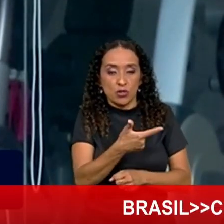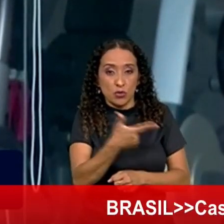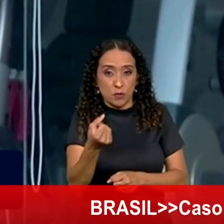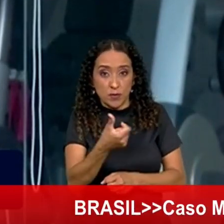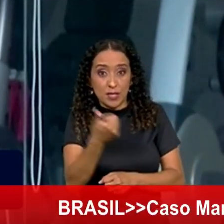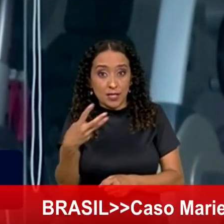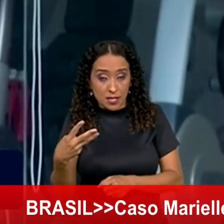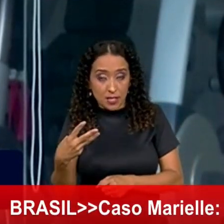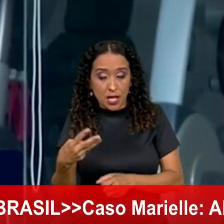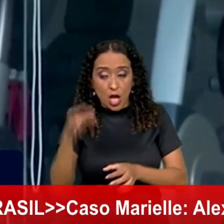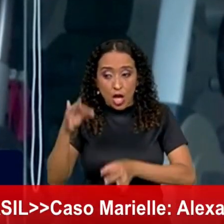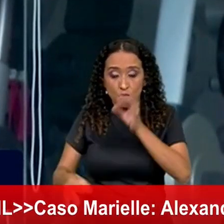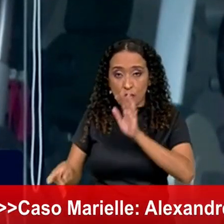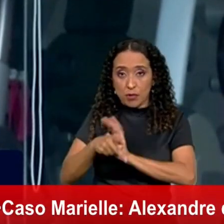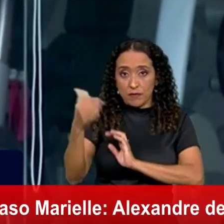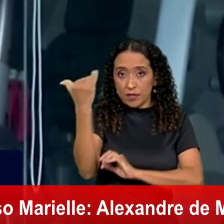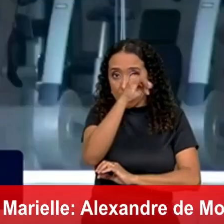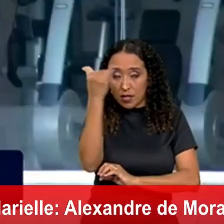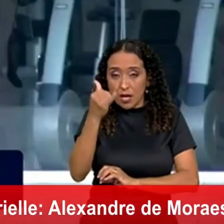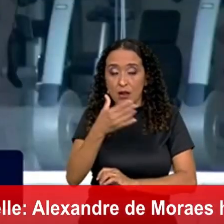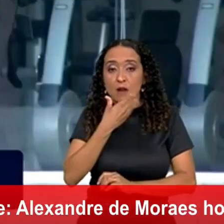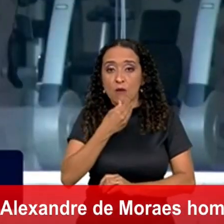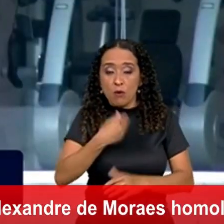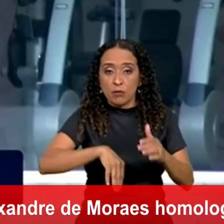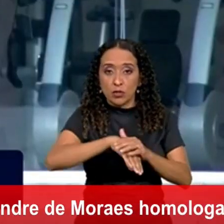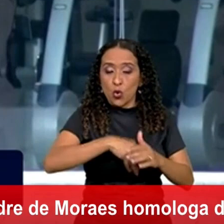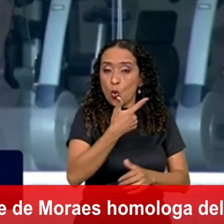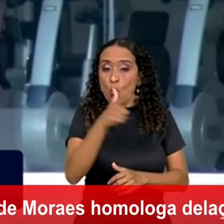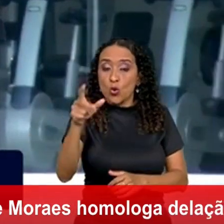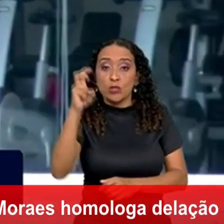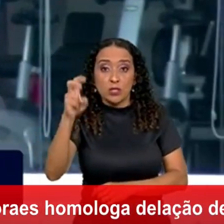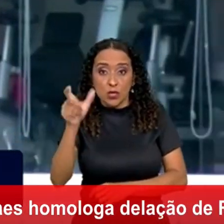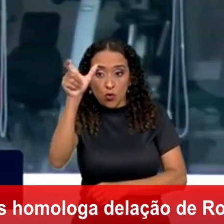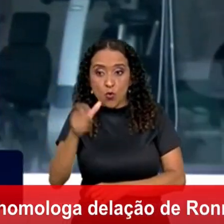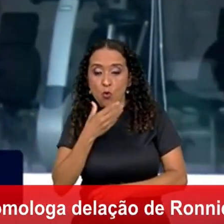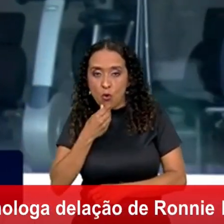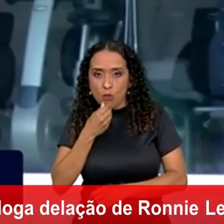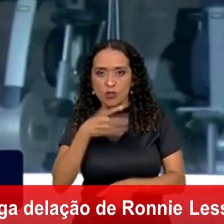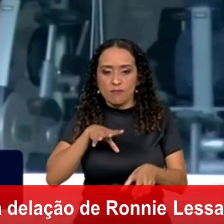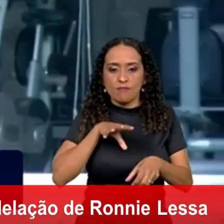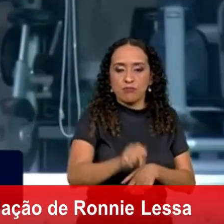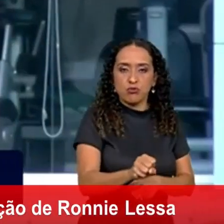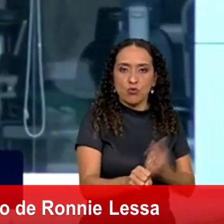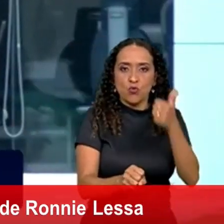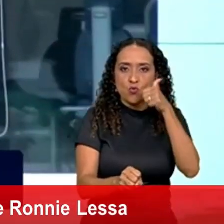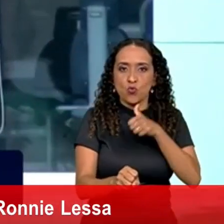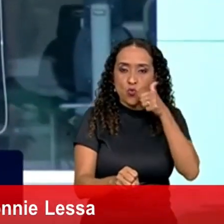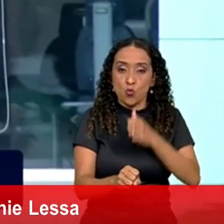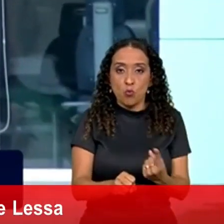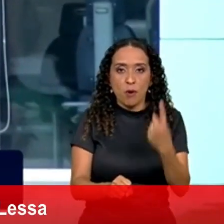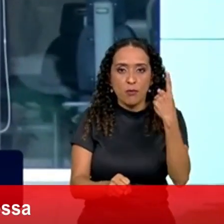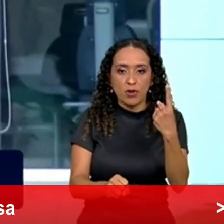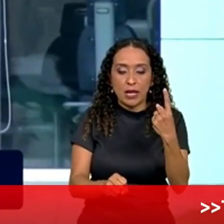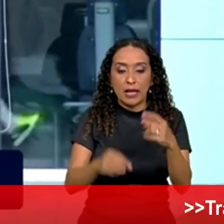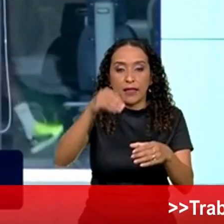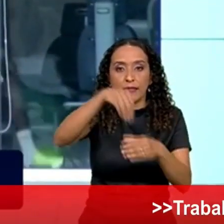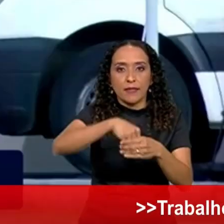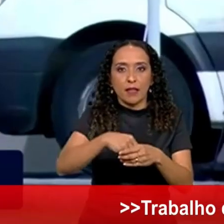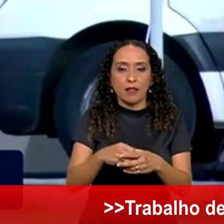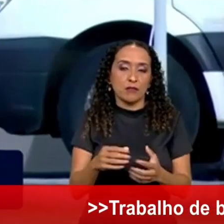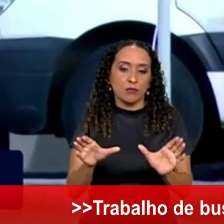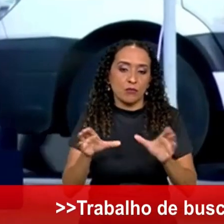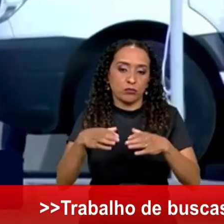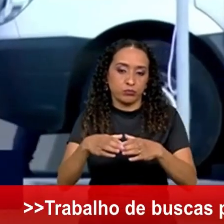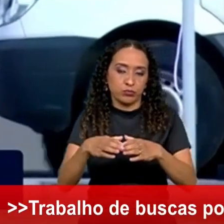da pena, formulado pelo governo da Itália, pois por meio de tratados internacionais, a rede de proteção de